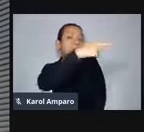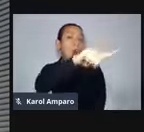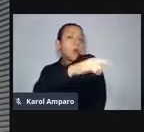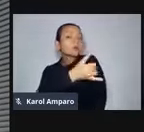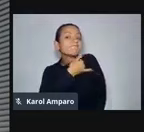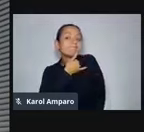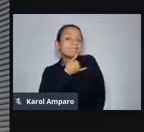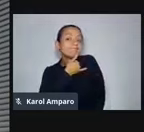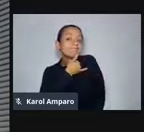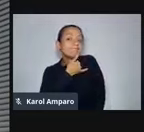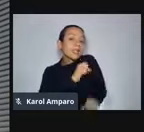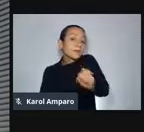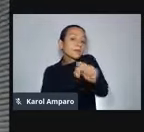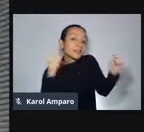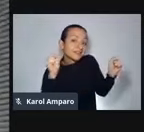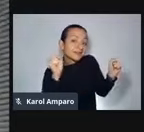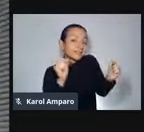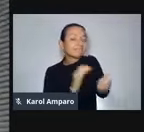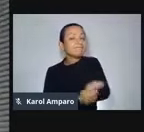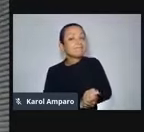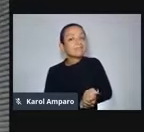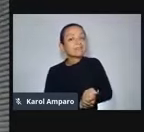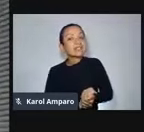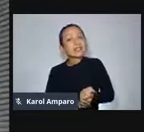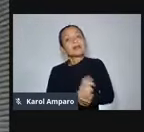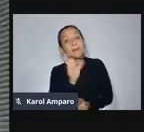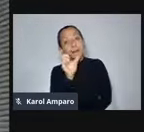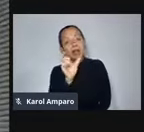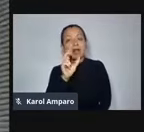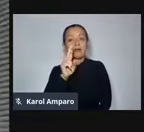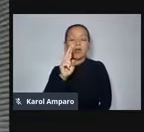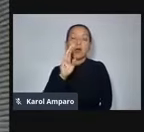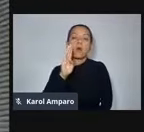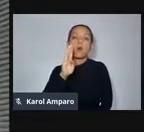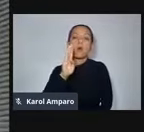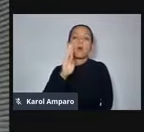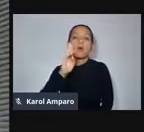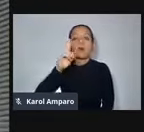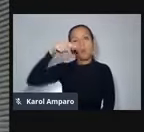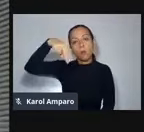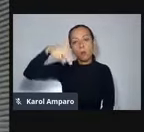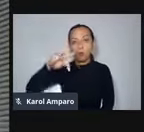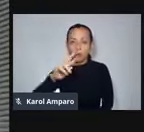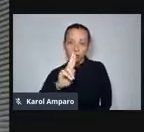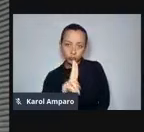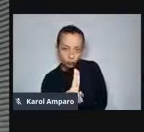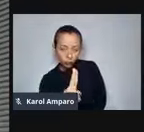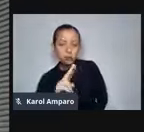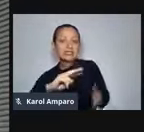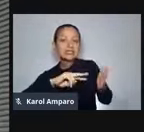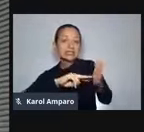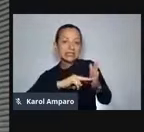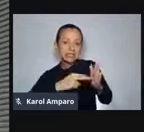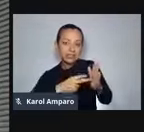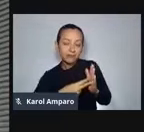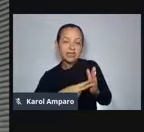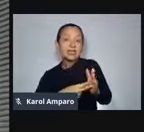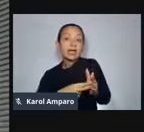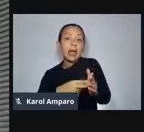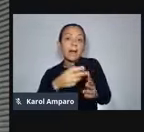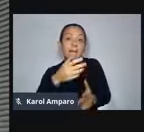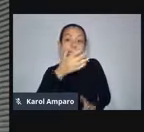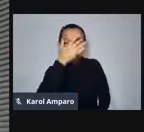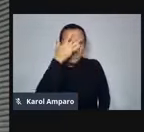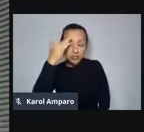tristes? Então, esse Ubuntu da cultura Zulu, não é? Que significa sou quem sou porque somos todos